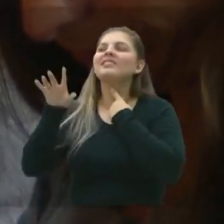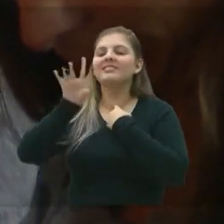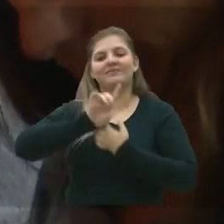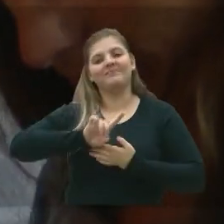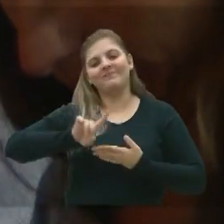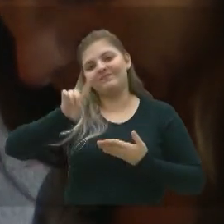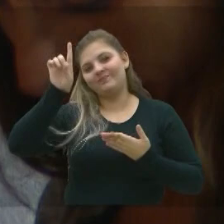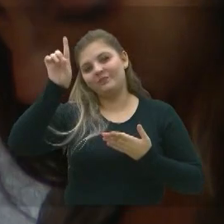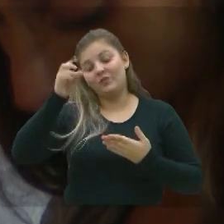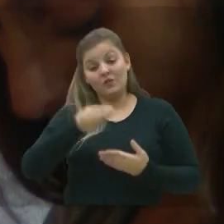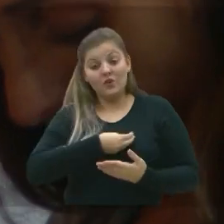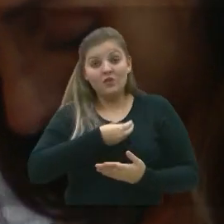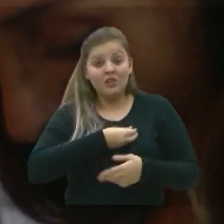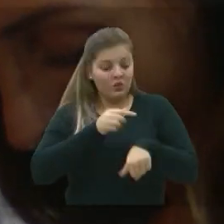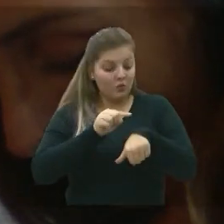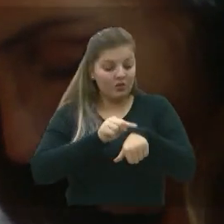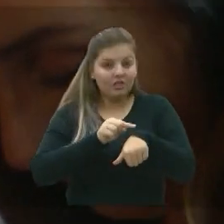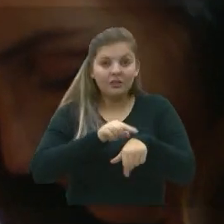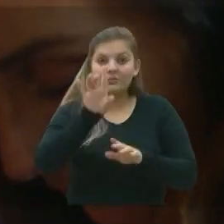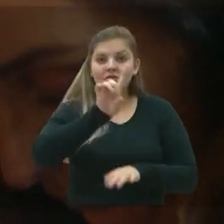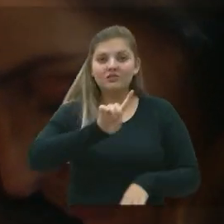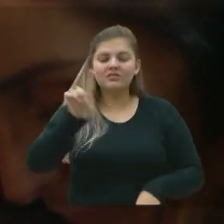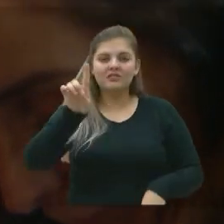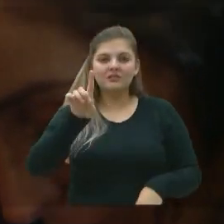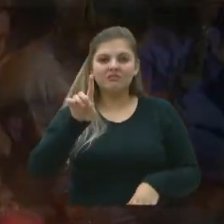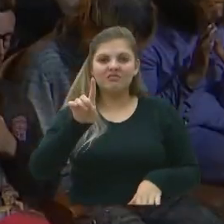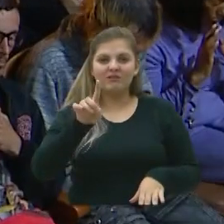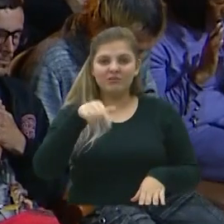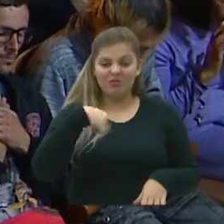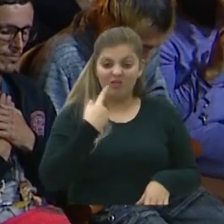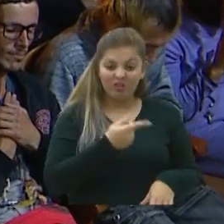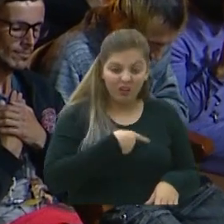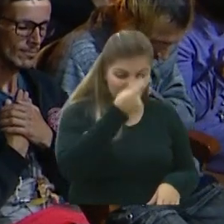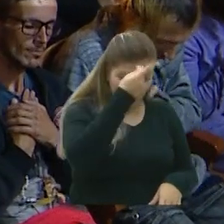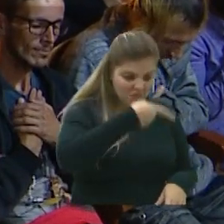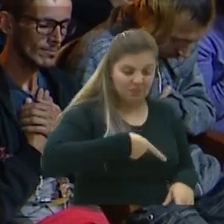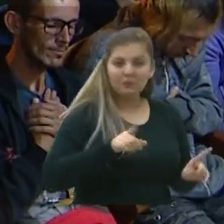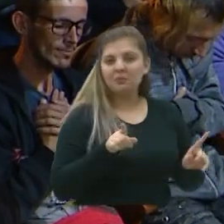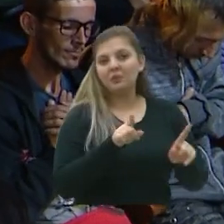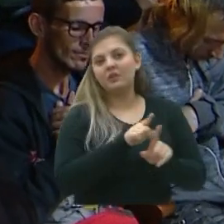Vivendo o tempo de Deus e não o seu tempo.